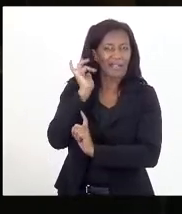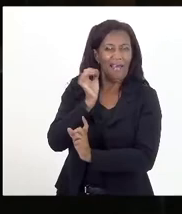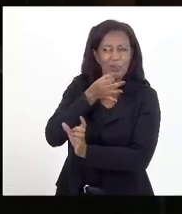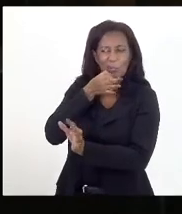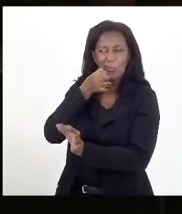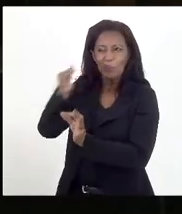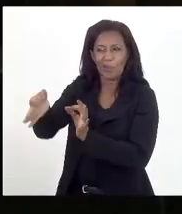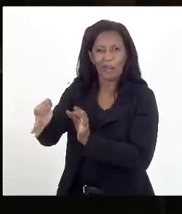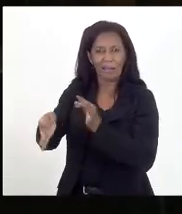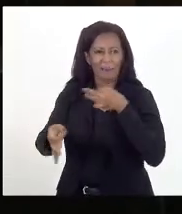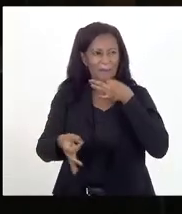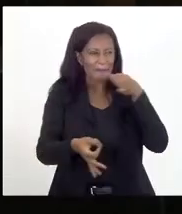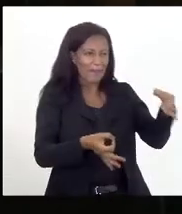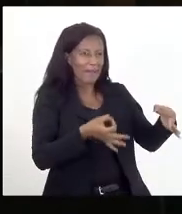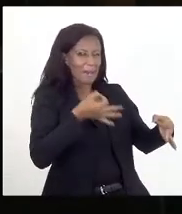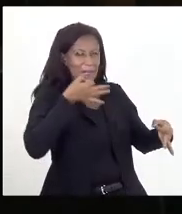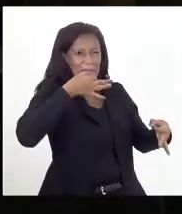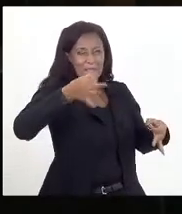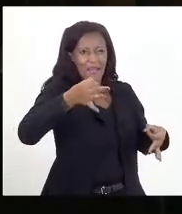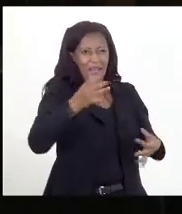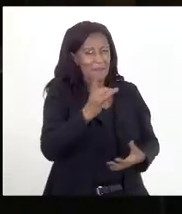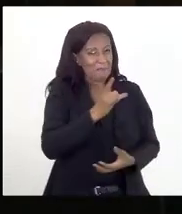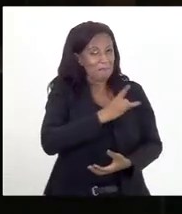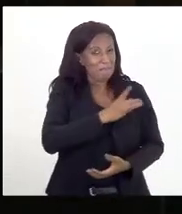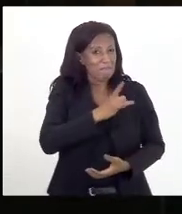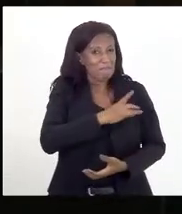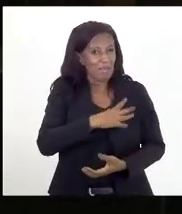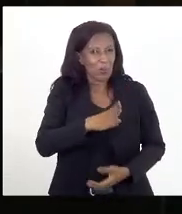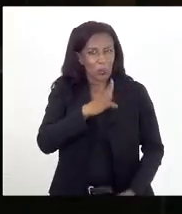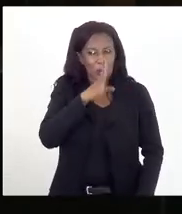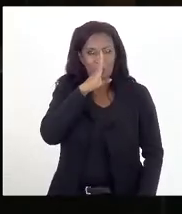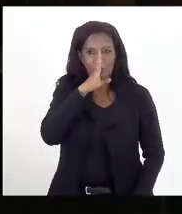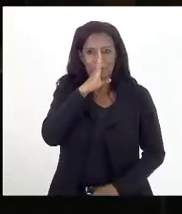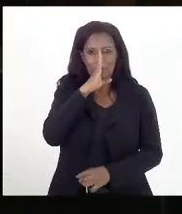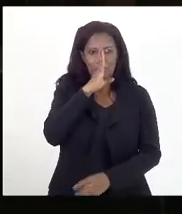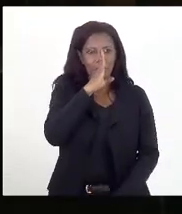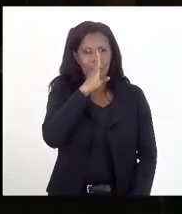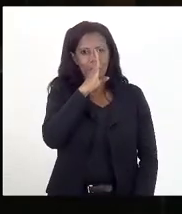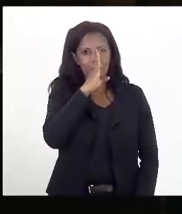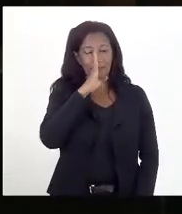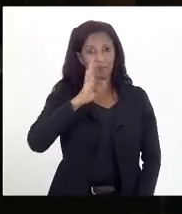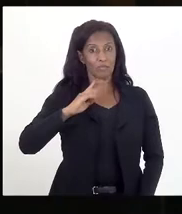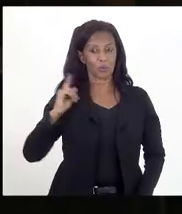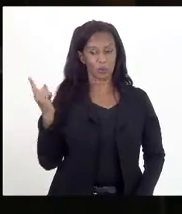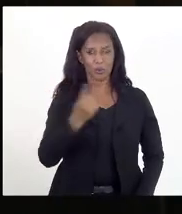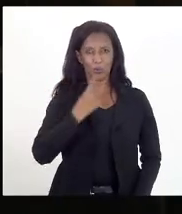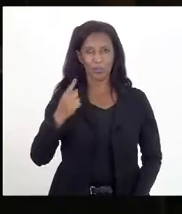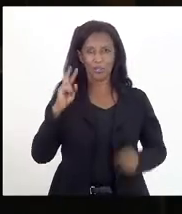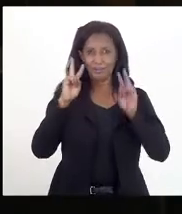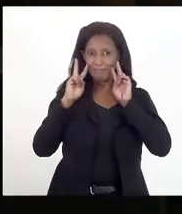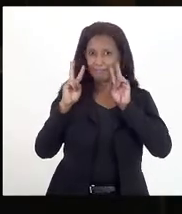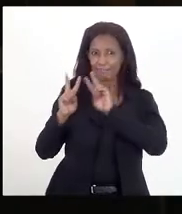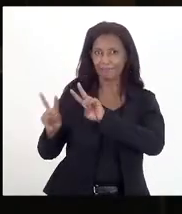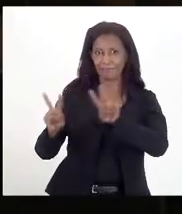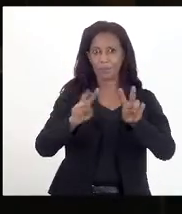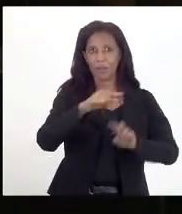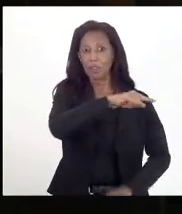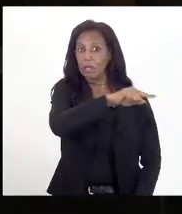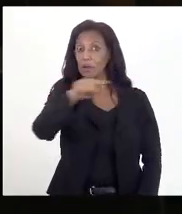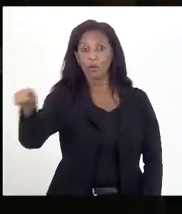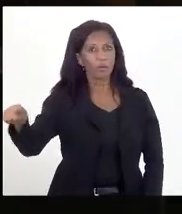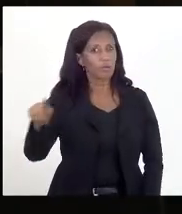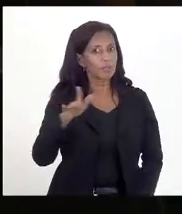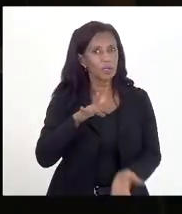de determinados assuntos e a espiral do Silêncio nós estamos atentos a isso vocês não